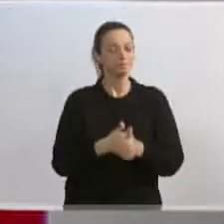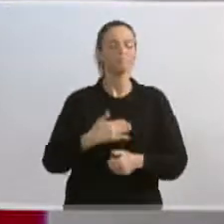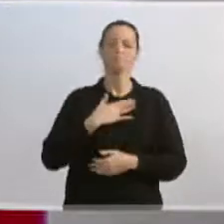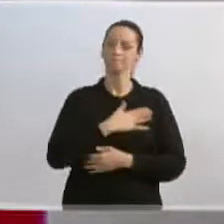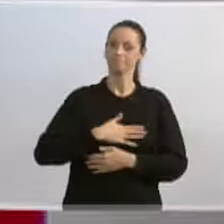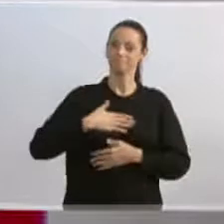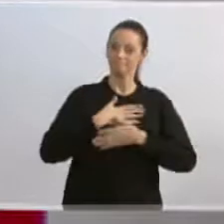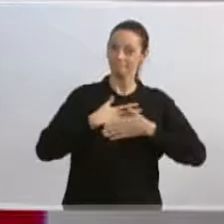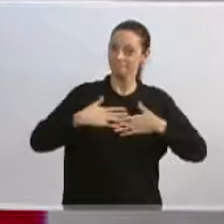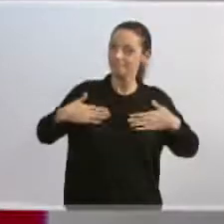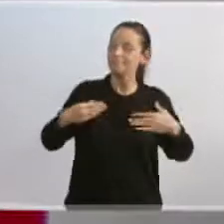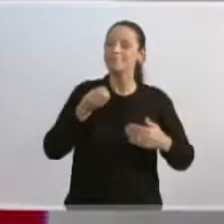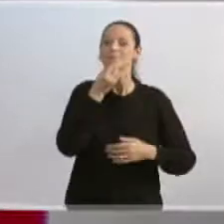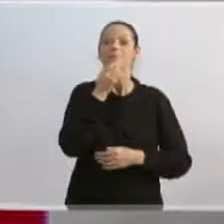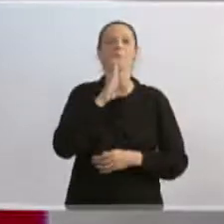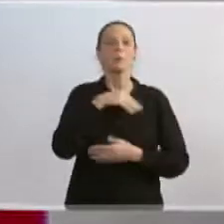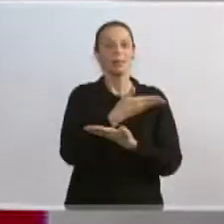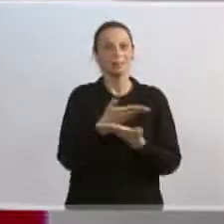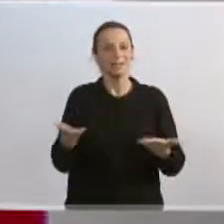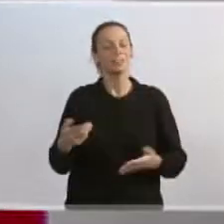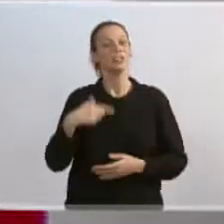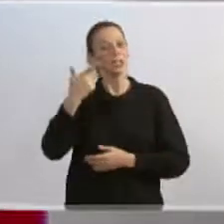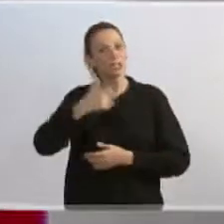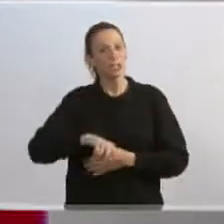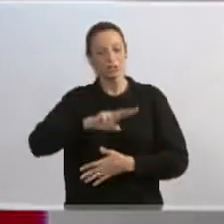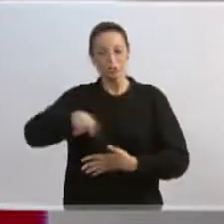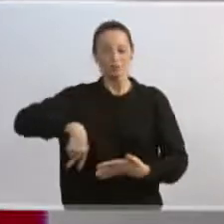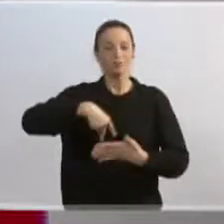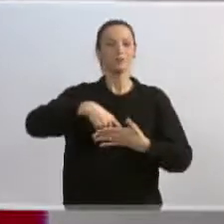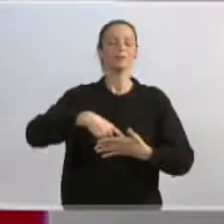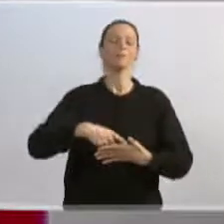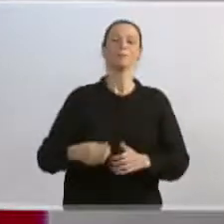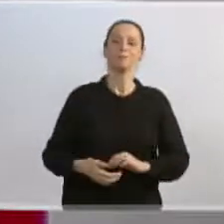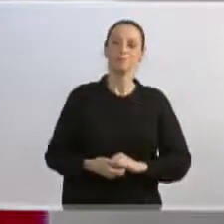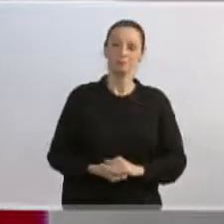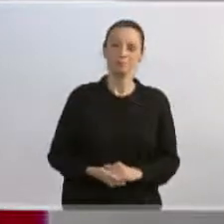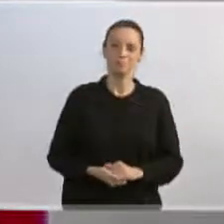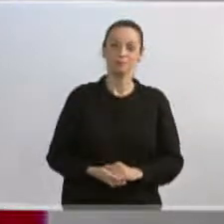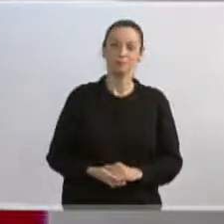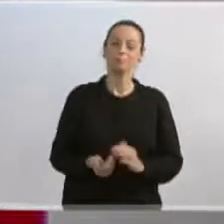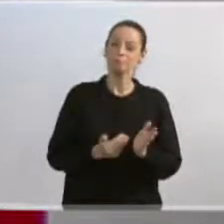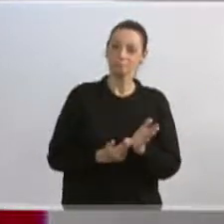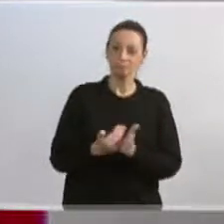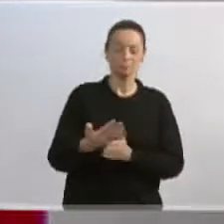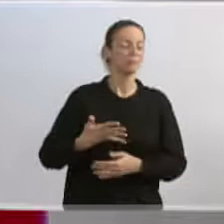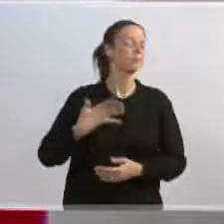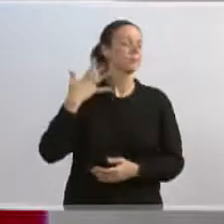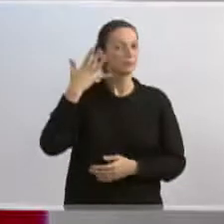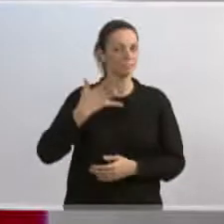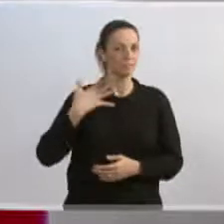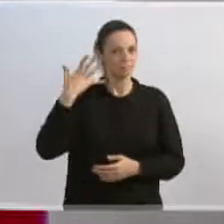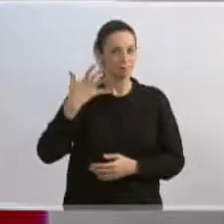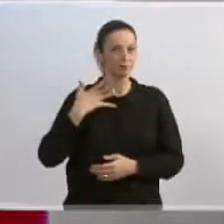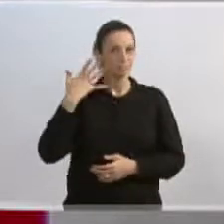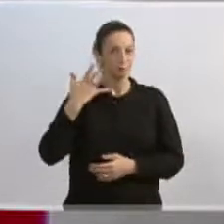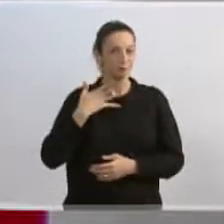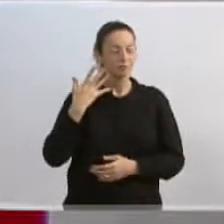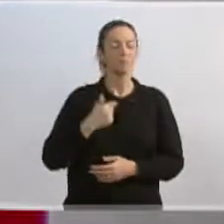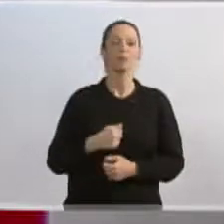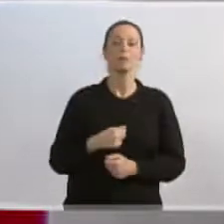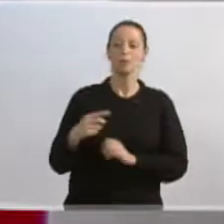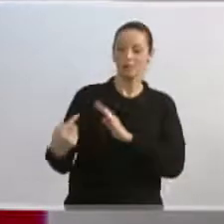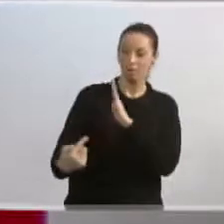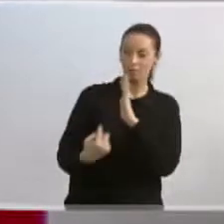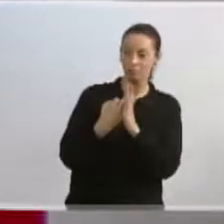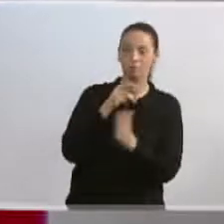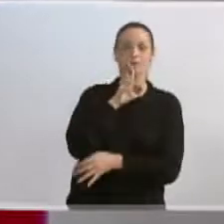estar aqui novamente nesta tribuna quero começar o meu pronunciamento dirigindo aki respondendo